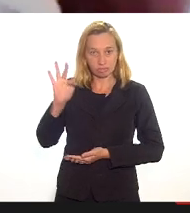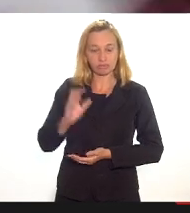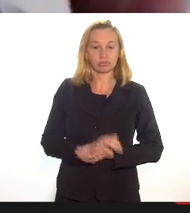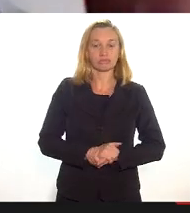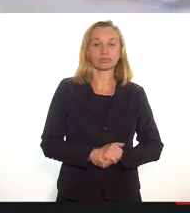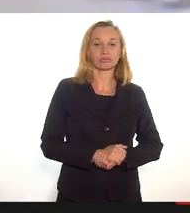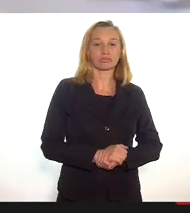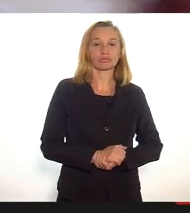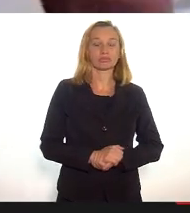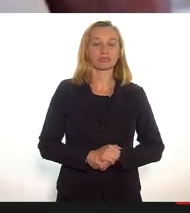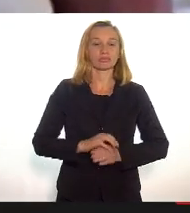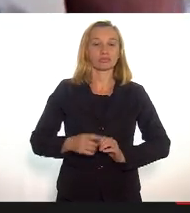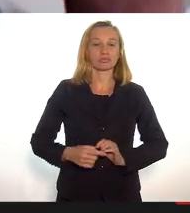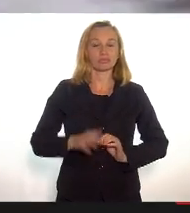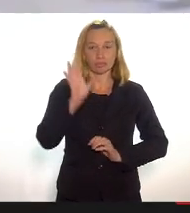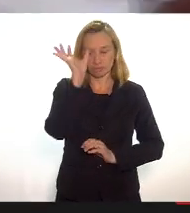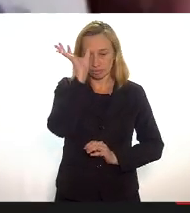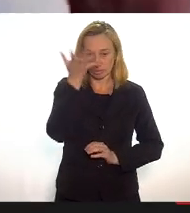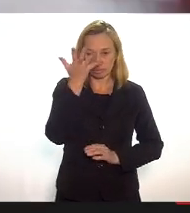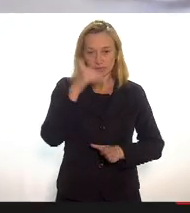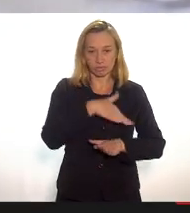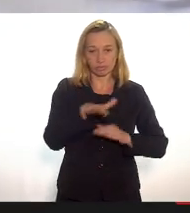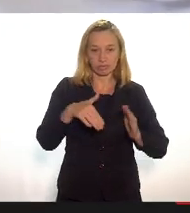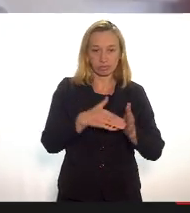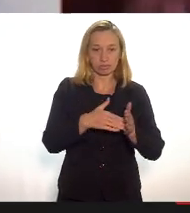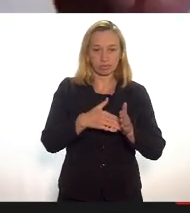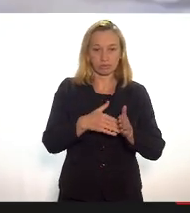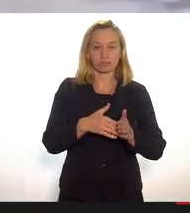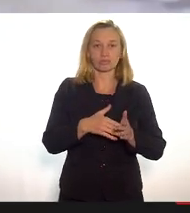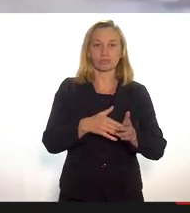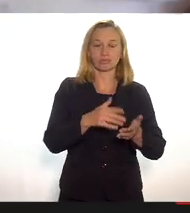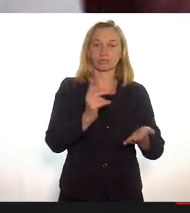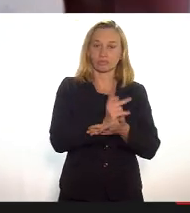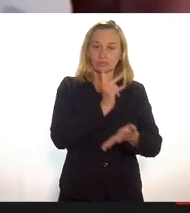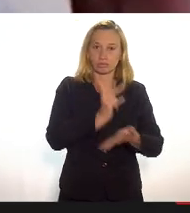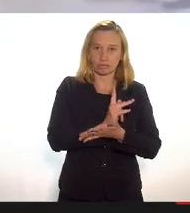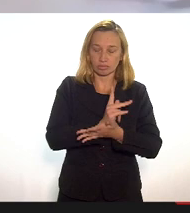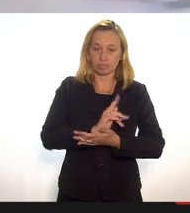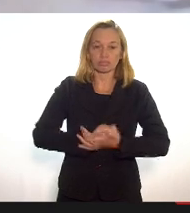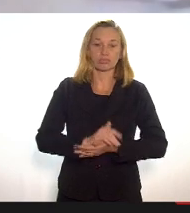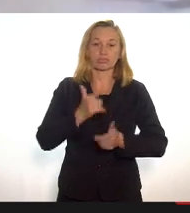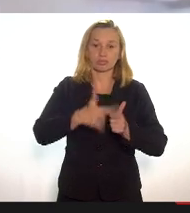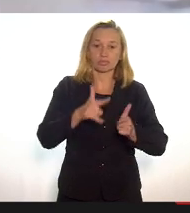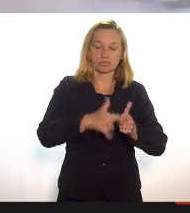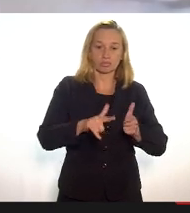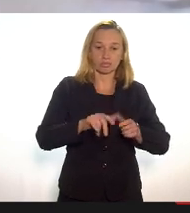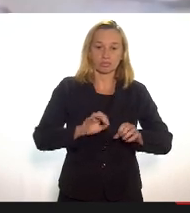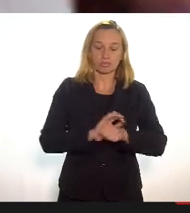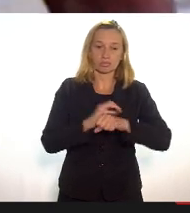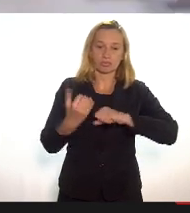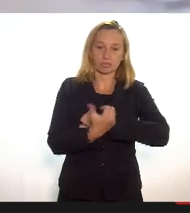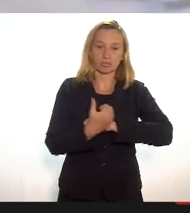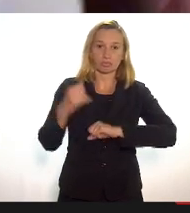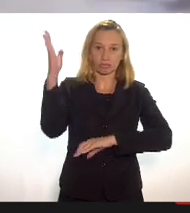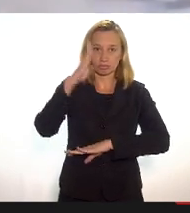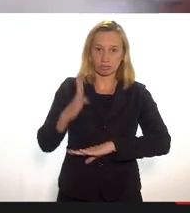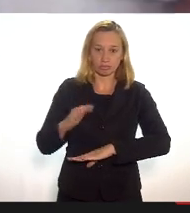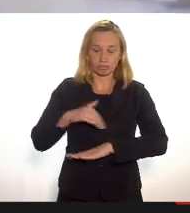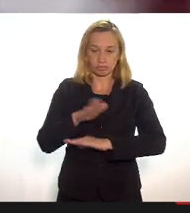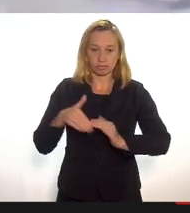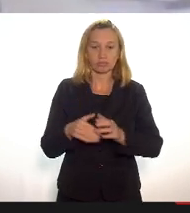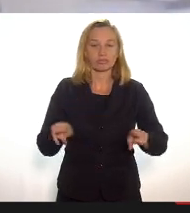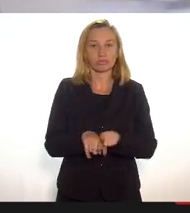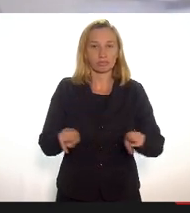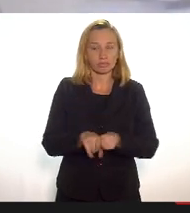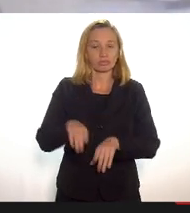botar uma luz, um holofote em relação a todos esses desmandos, em relação à questão do problema da Covid no Brasil todo, mas principalmente no